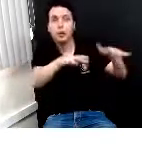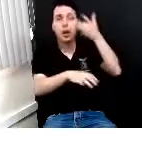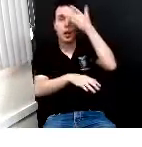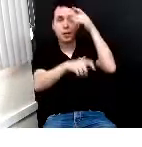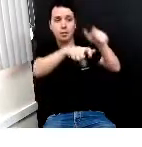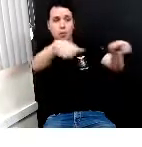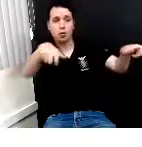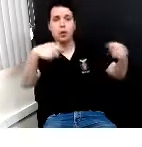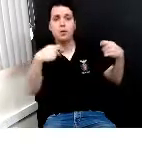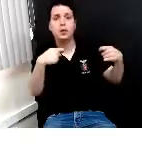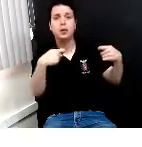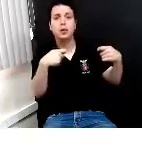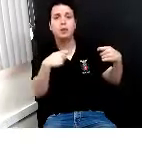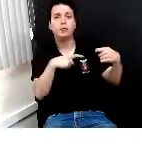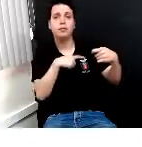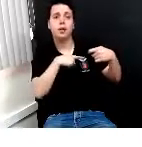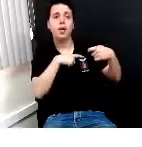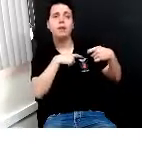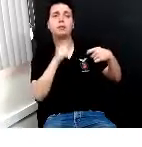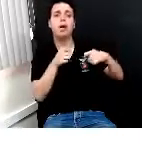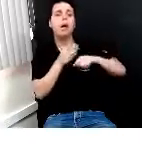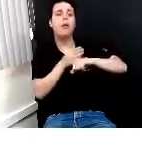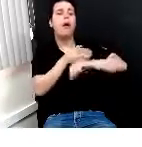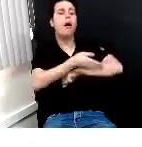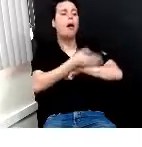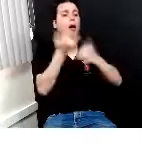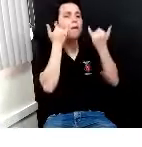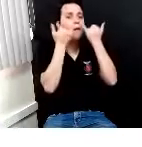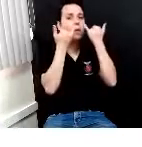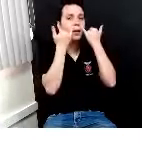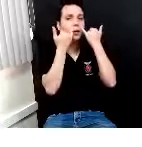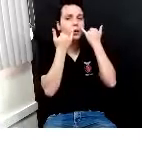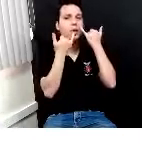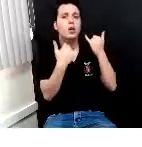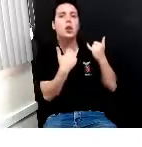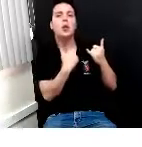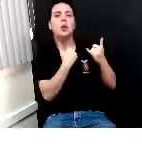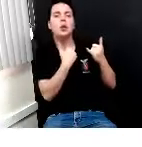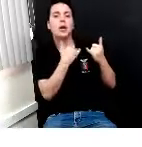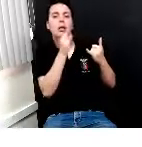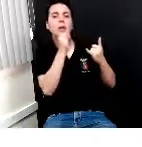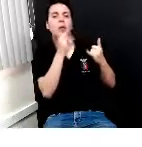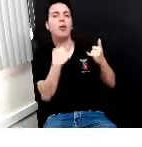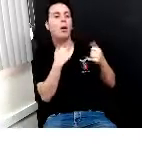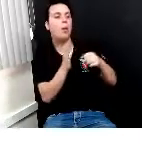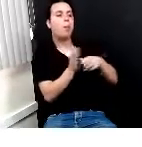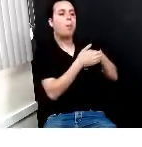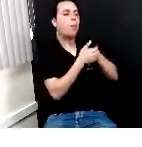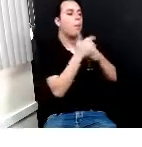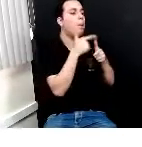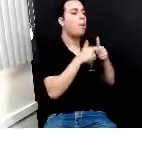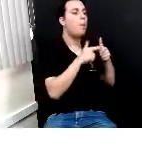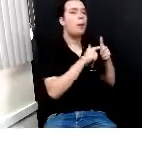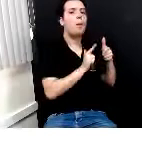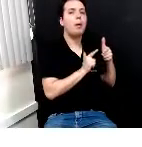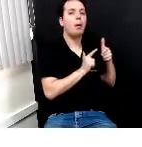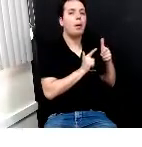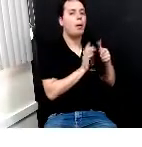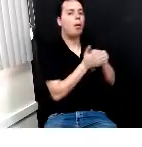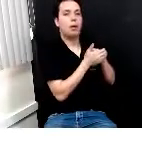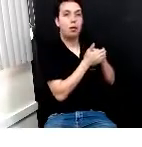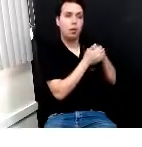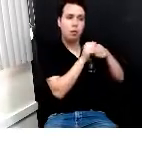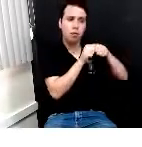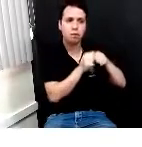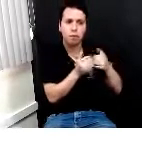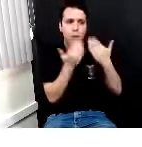às informações, no sentido de que não se pode não conhecer a problemática que estamos vivendo, né? Um segundo ponto, que